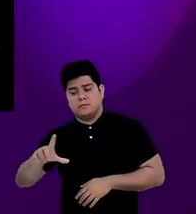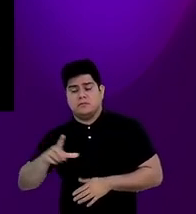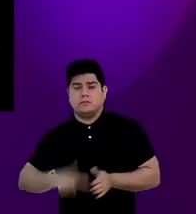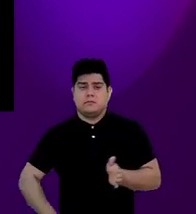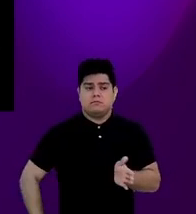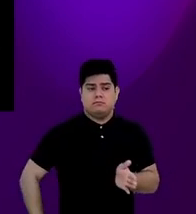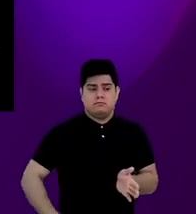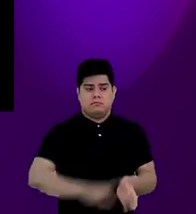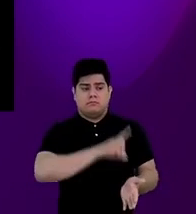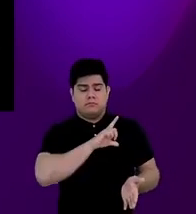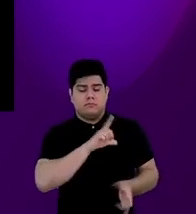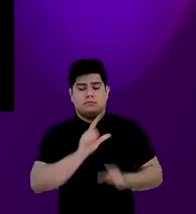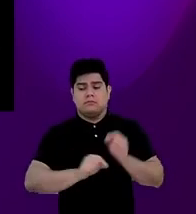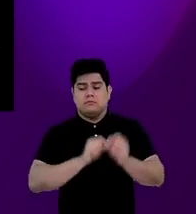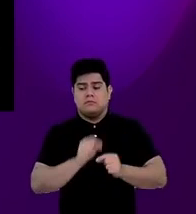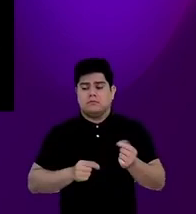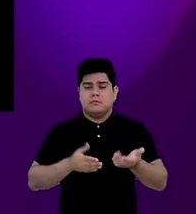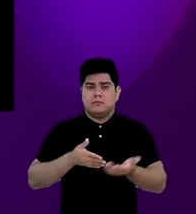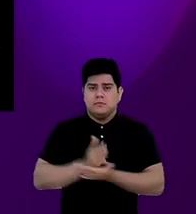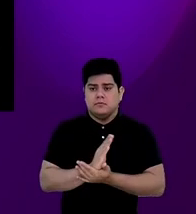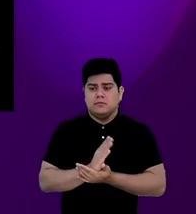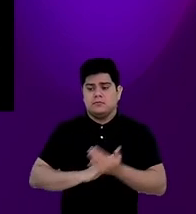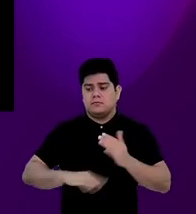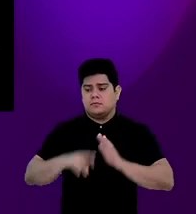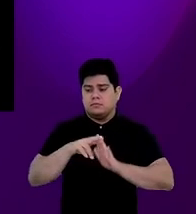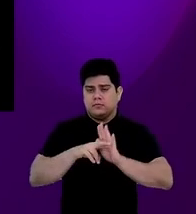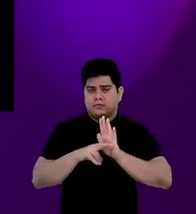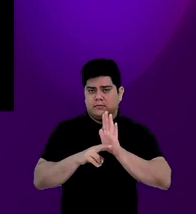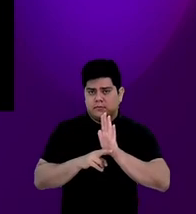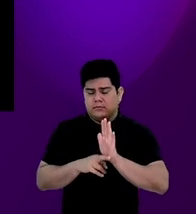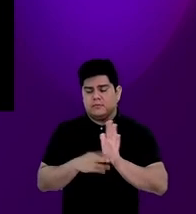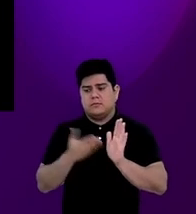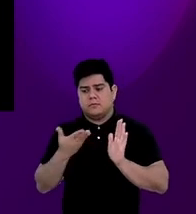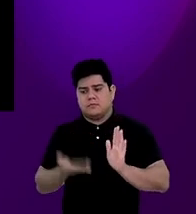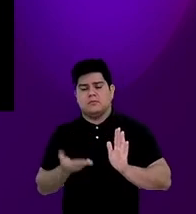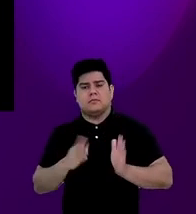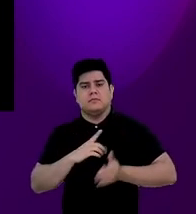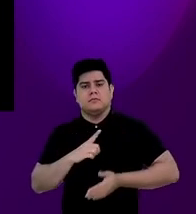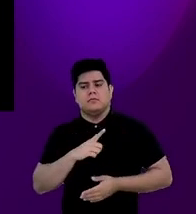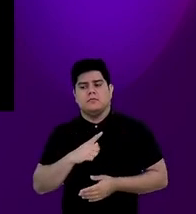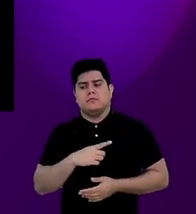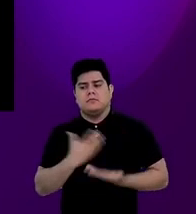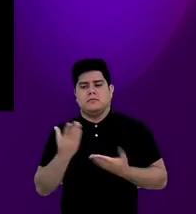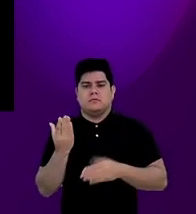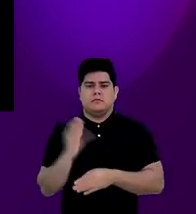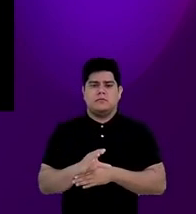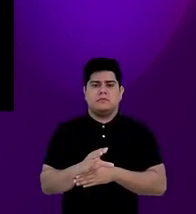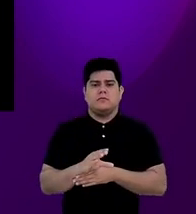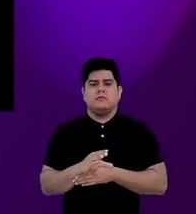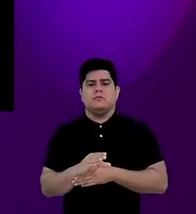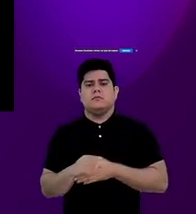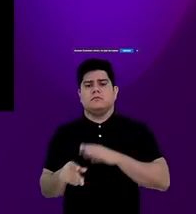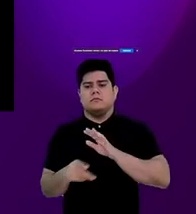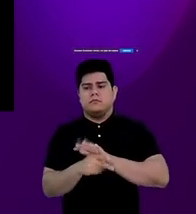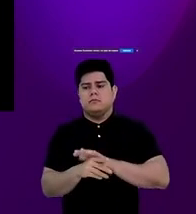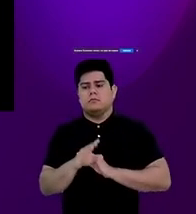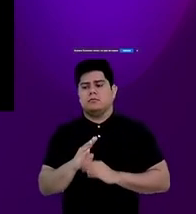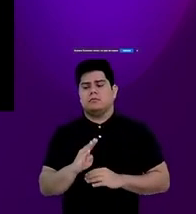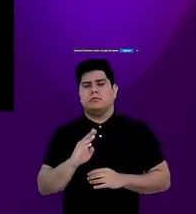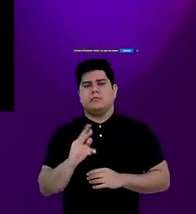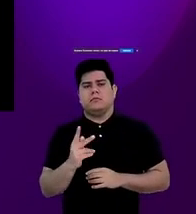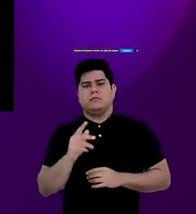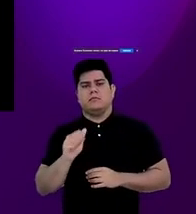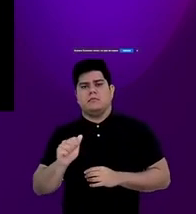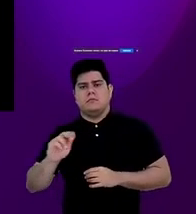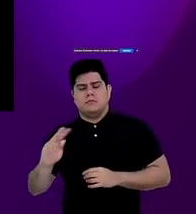até mesmo à aprovação regulatória do CAR-T. Aqui está a publicação da BHH, essa